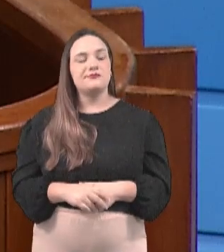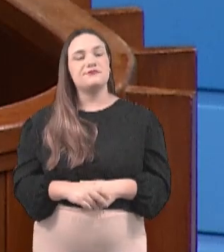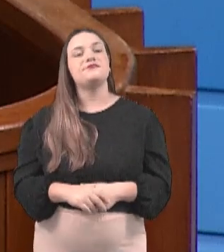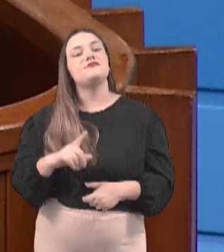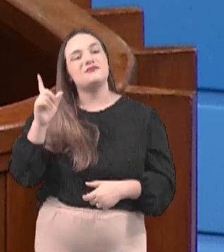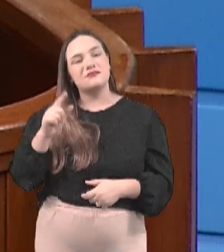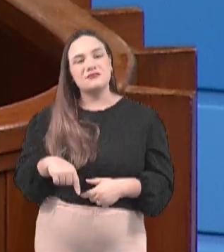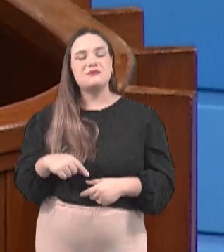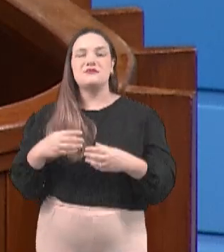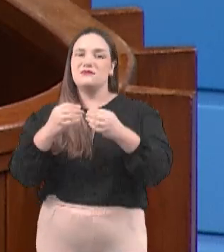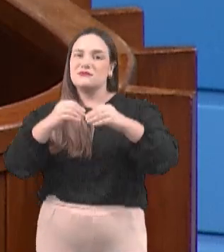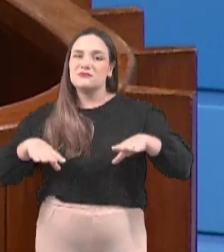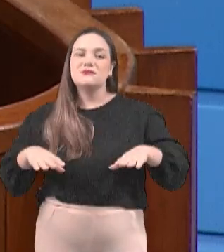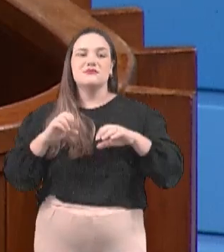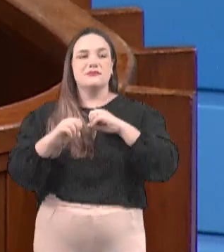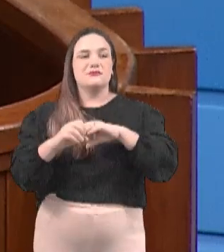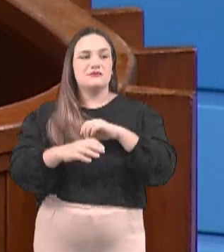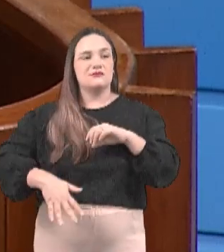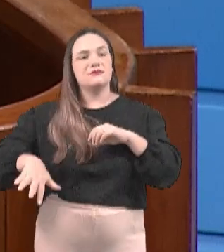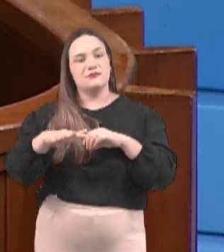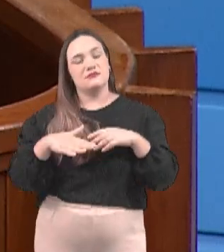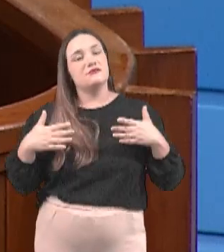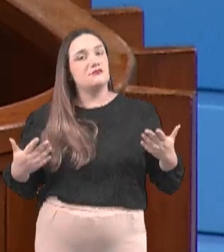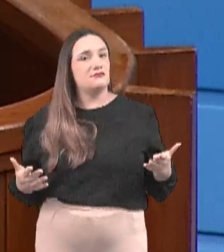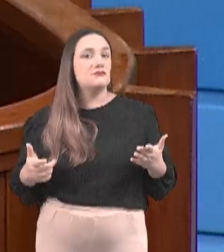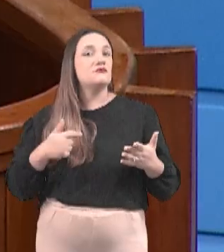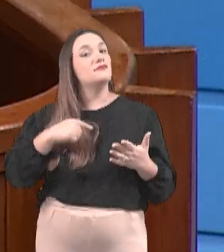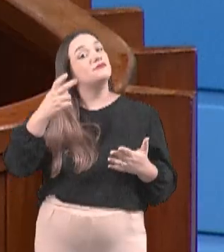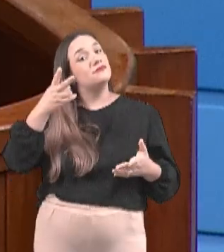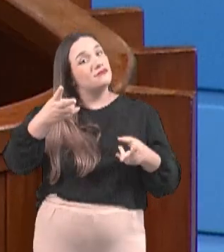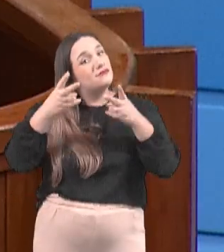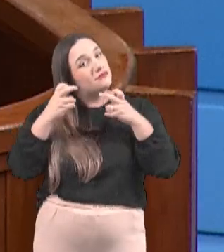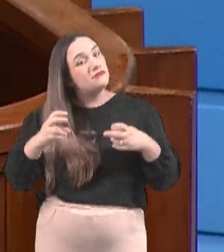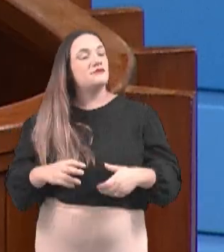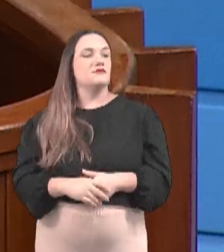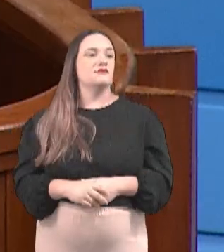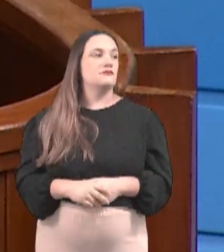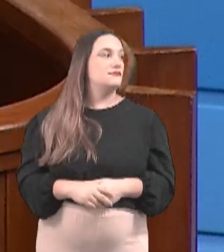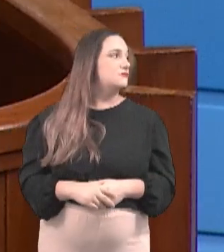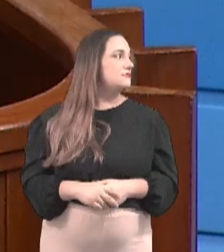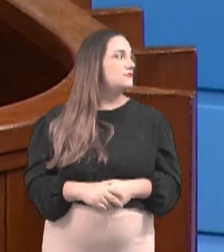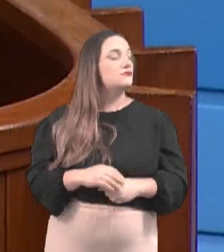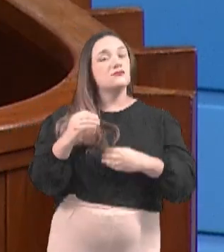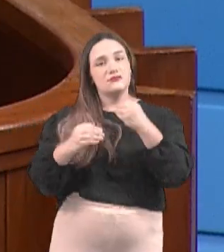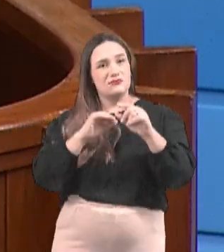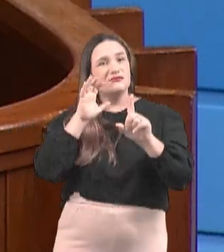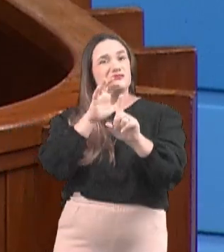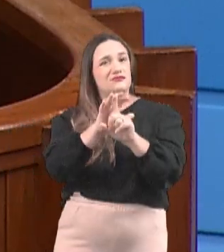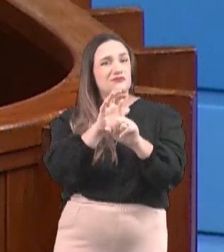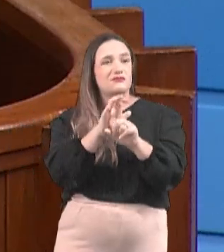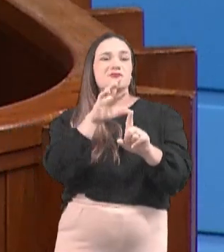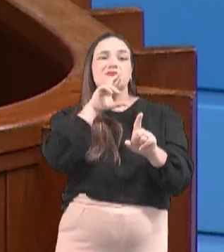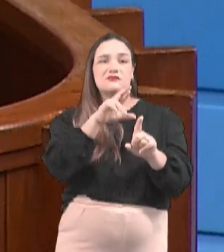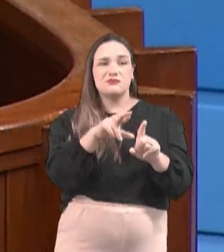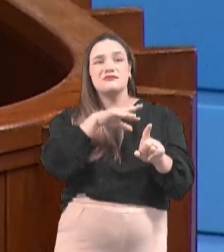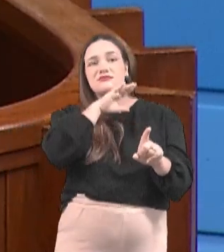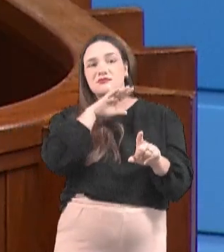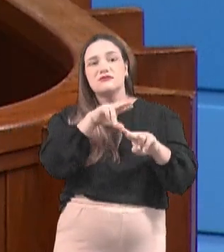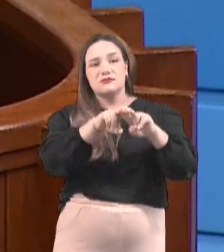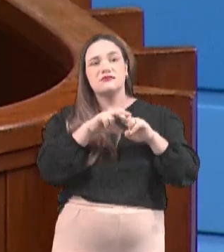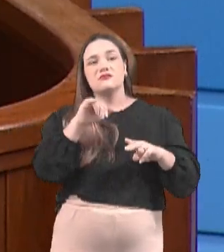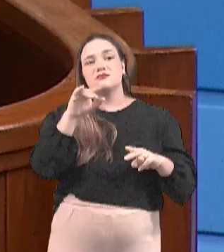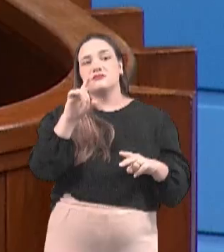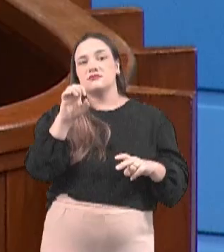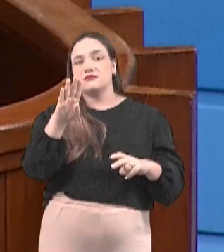da educação, e a gente começa a perceber como que isso está interferindo nos resultados. E o IDEB tem mostrado